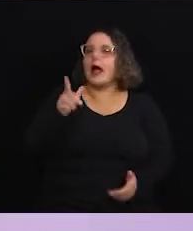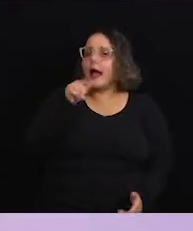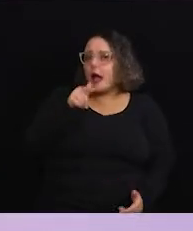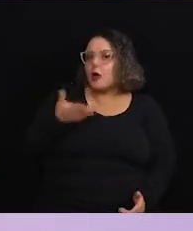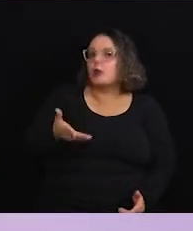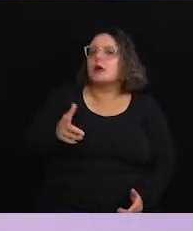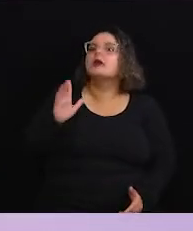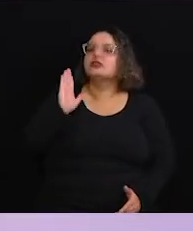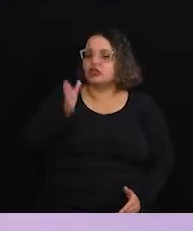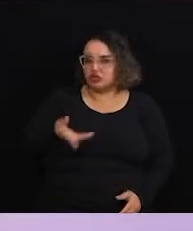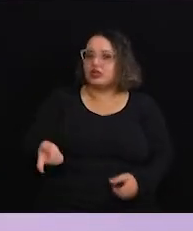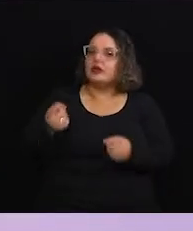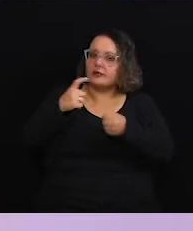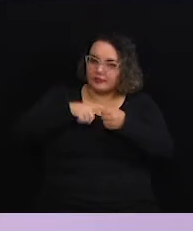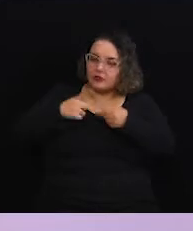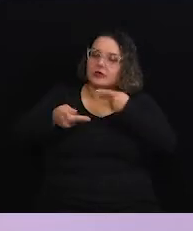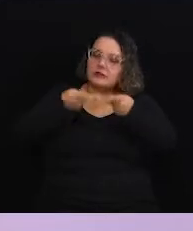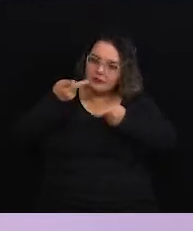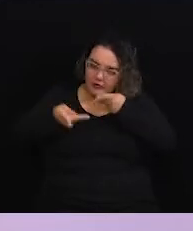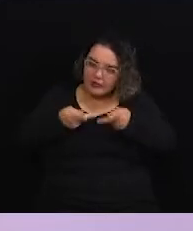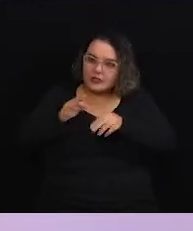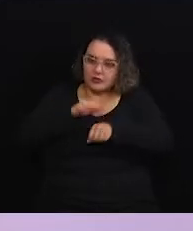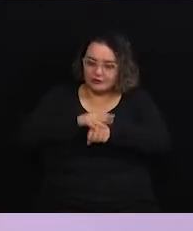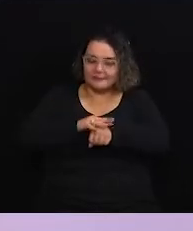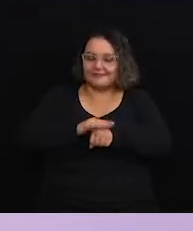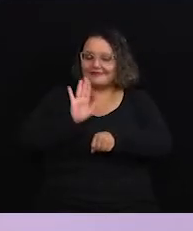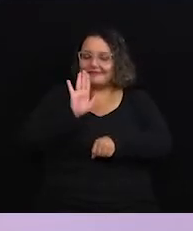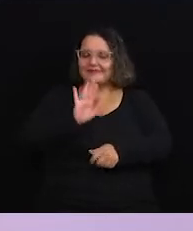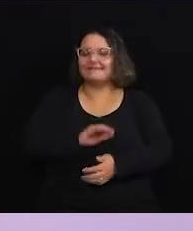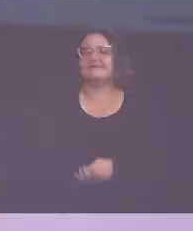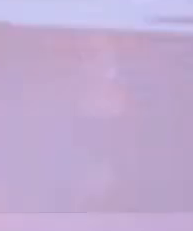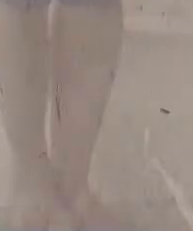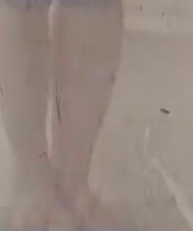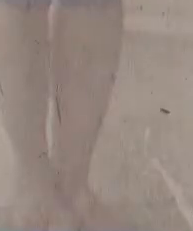a doutora e a gente já volta a falar sobre essa doença, já já.